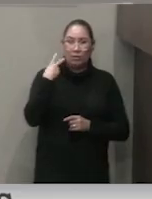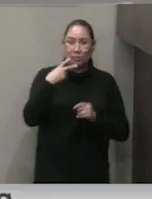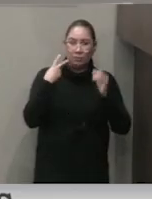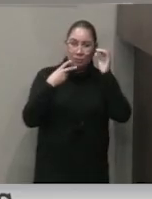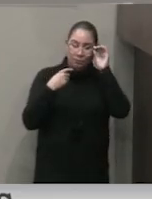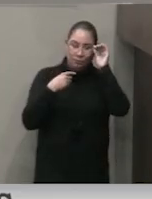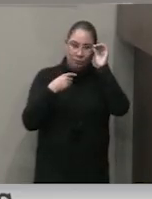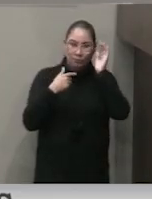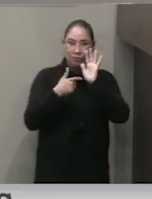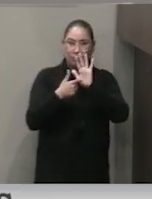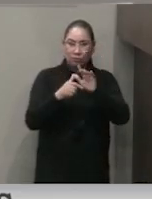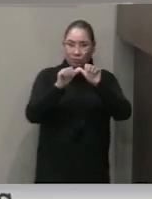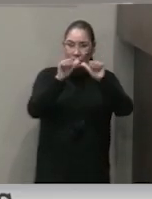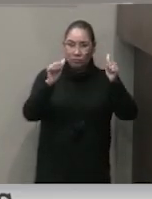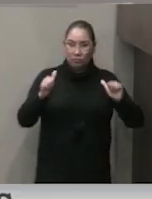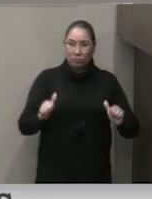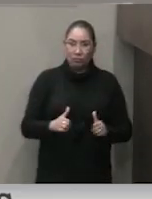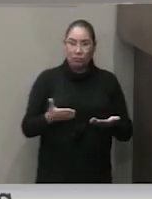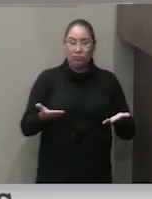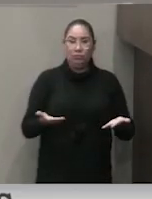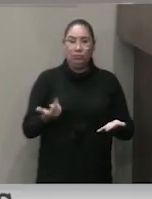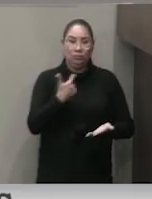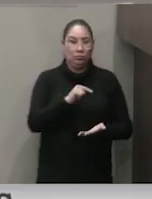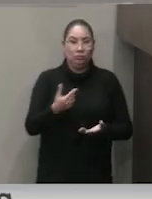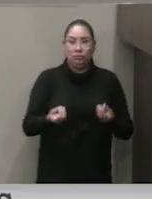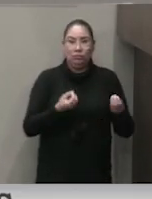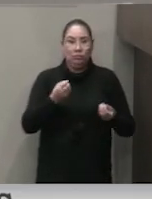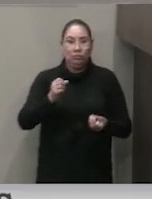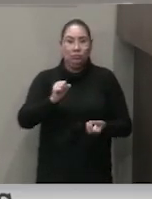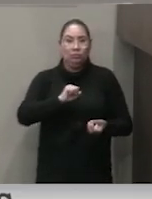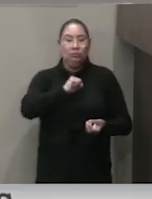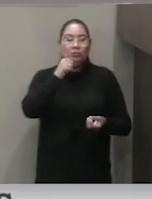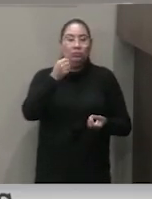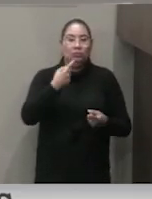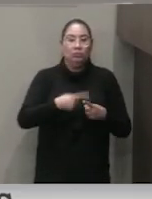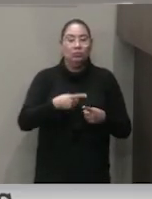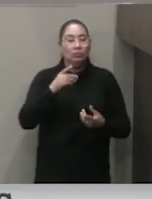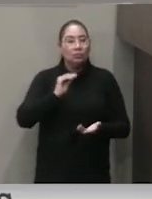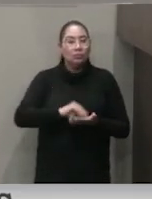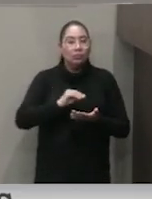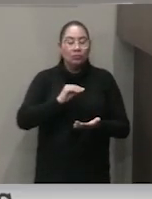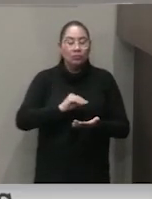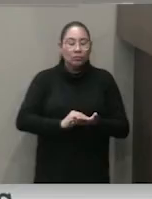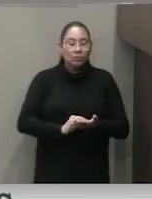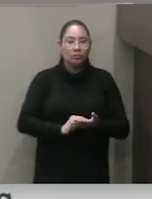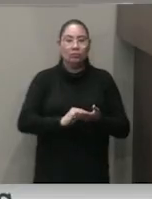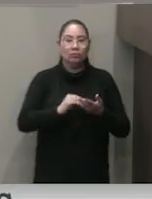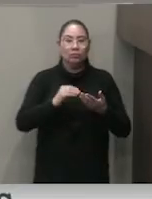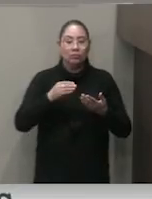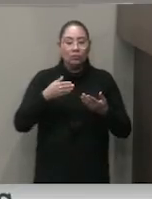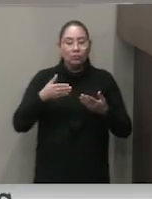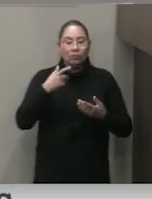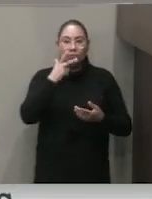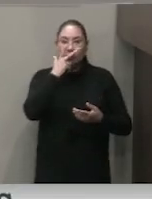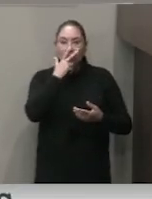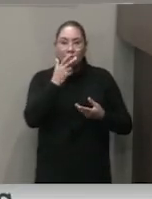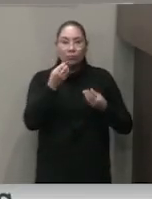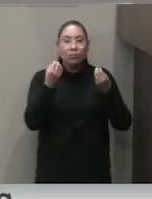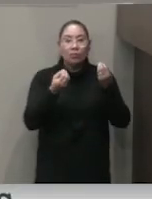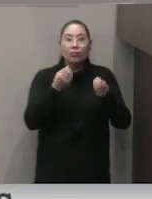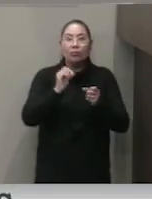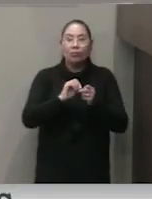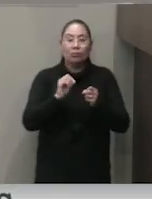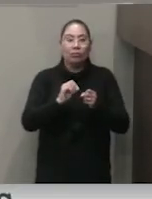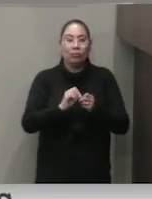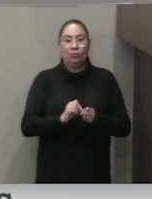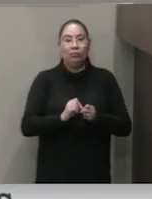aqui, as imagens, e não se revoltar com a falta de direção do município de Passo Fundo no